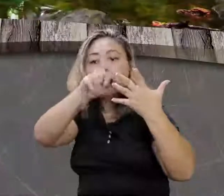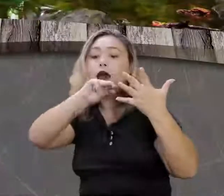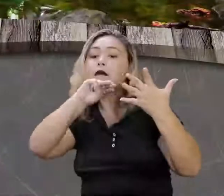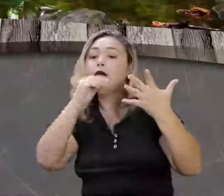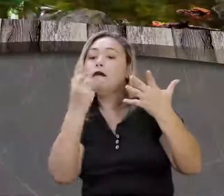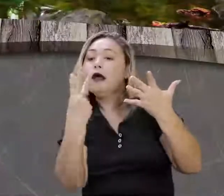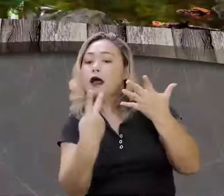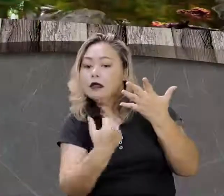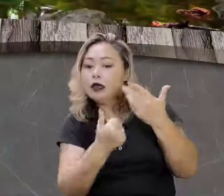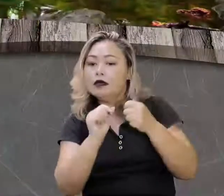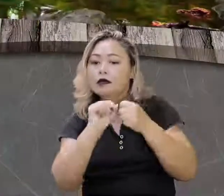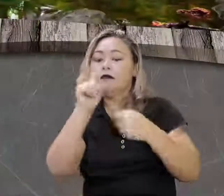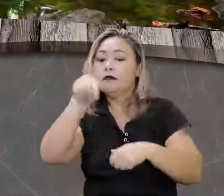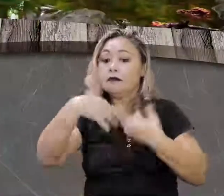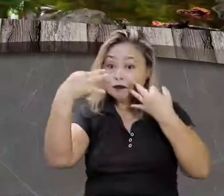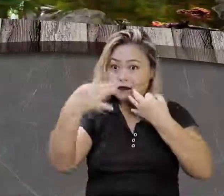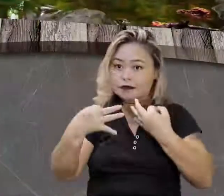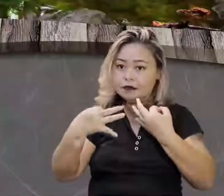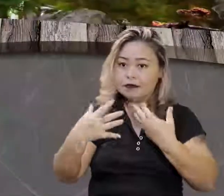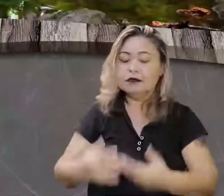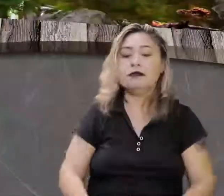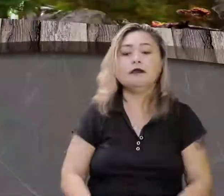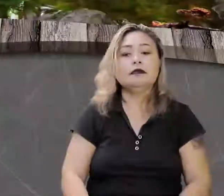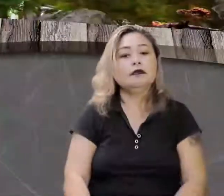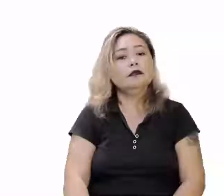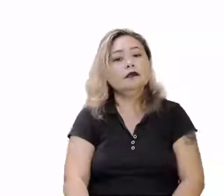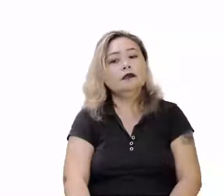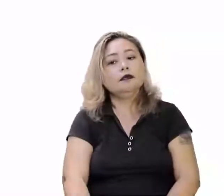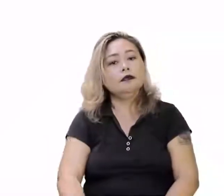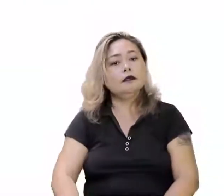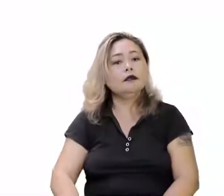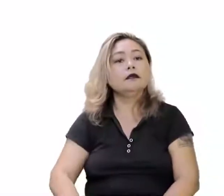aí. Perfeito? Podemos prosseguir? Então, olha lá.